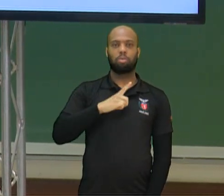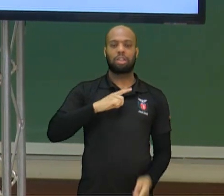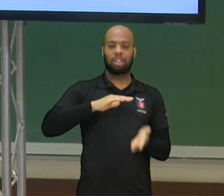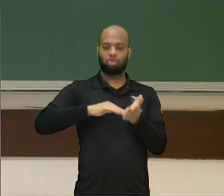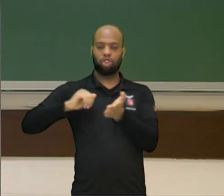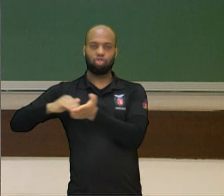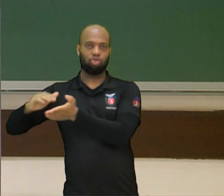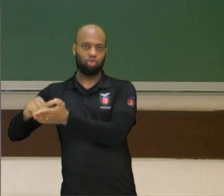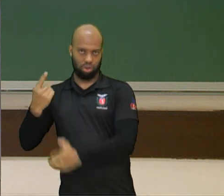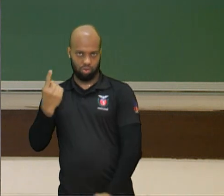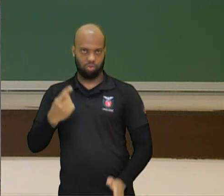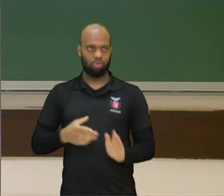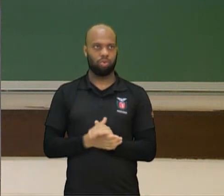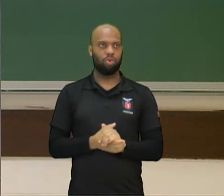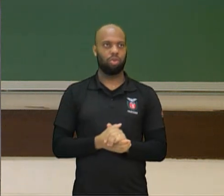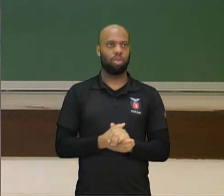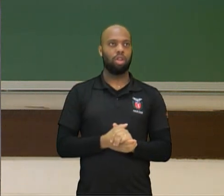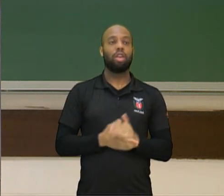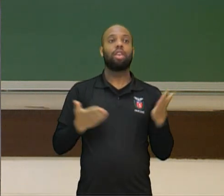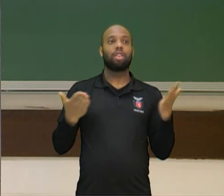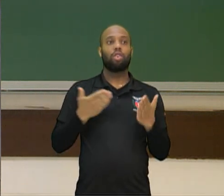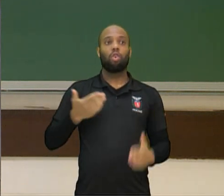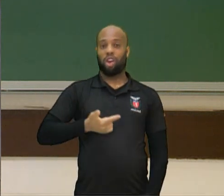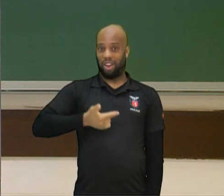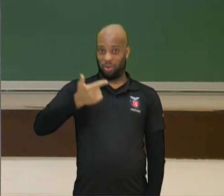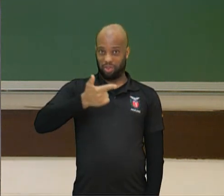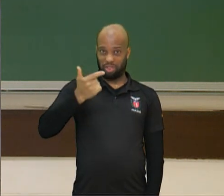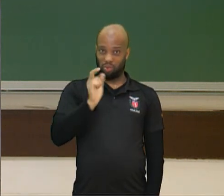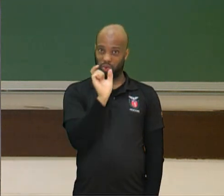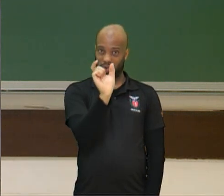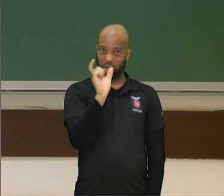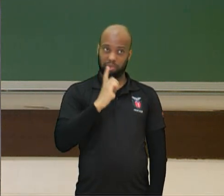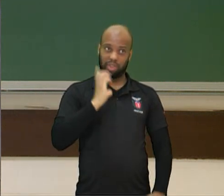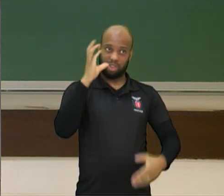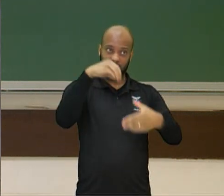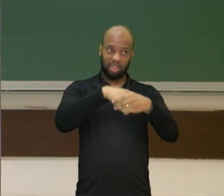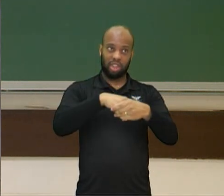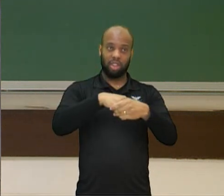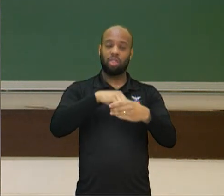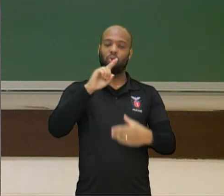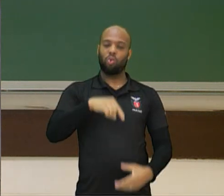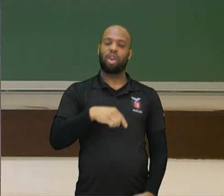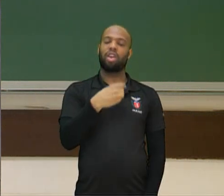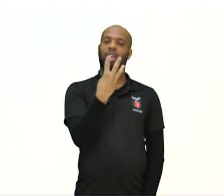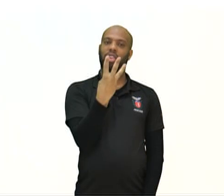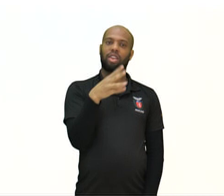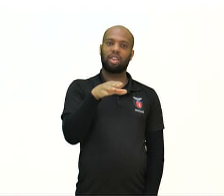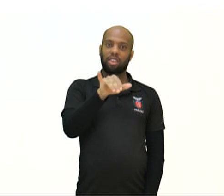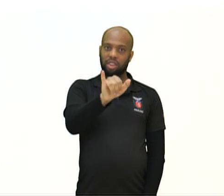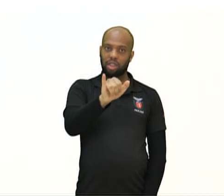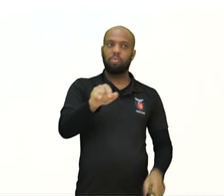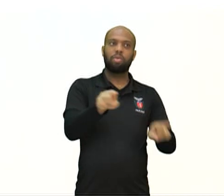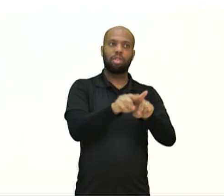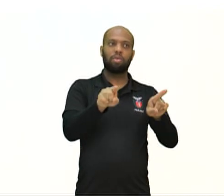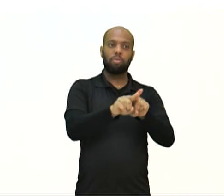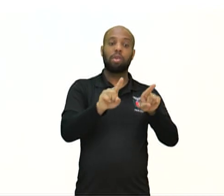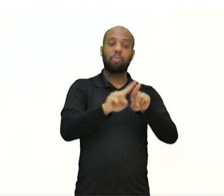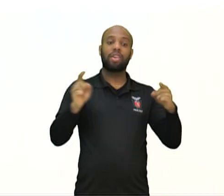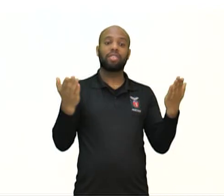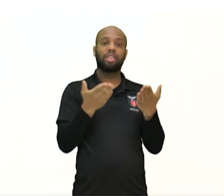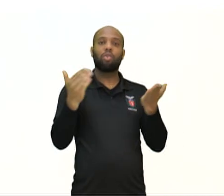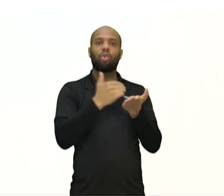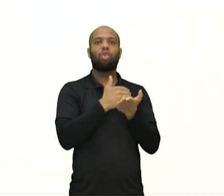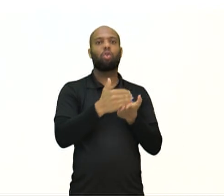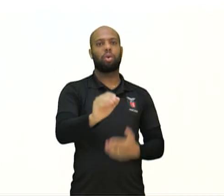no expoente. Com o segundo termo, nós pegamos o termo também, só que começamos